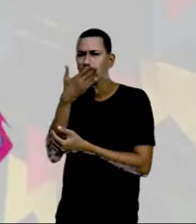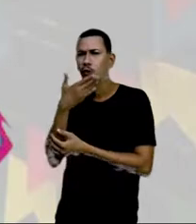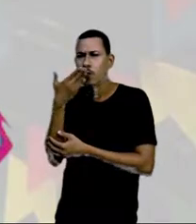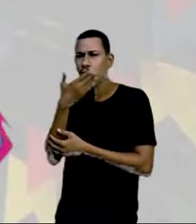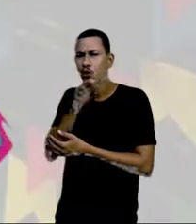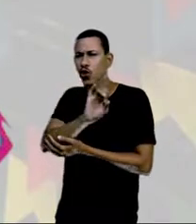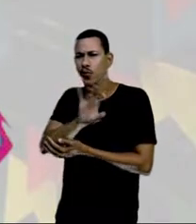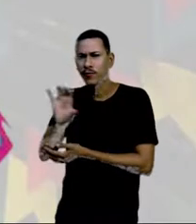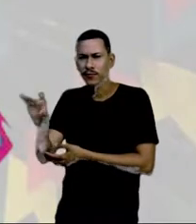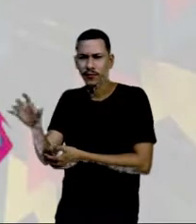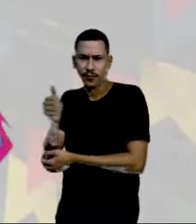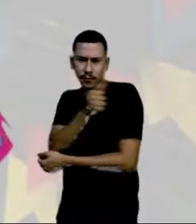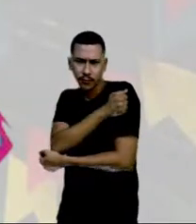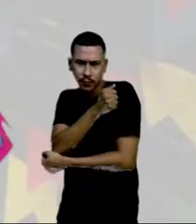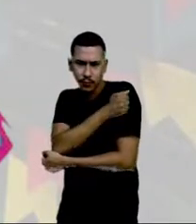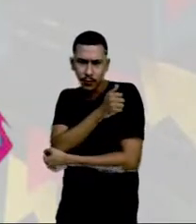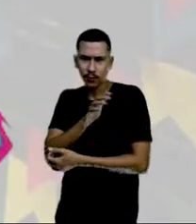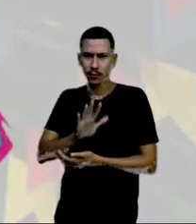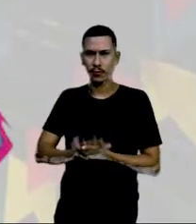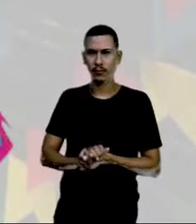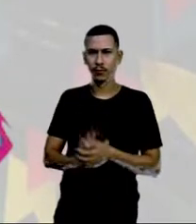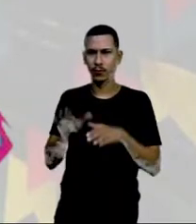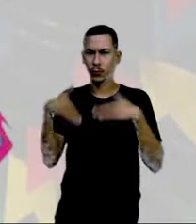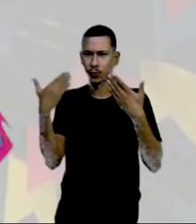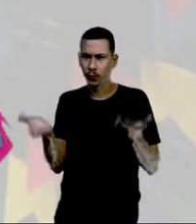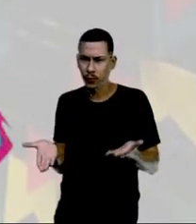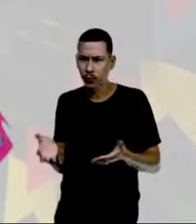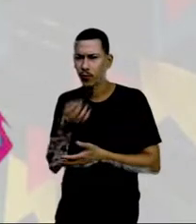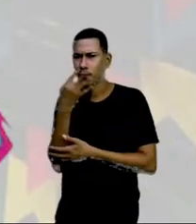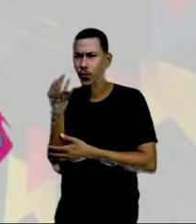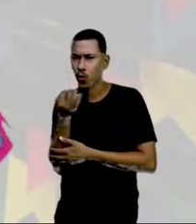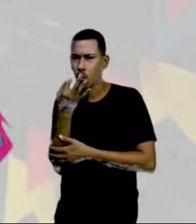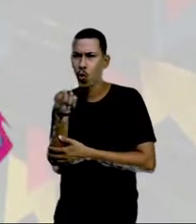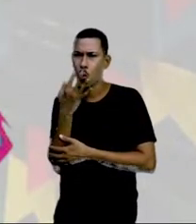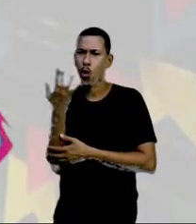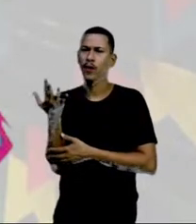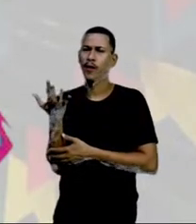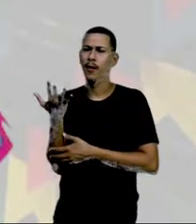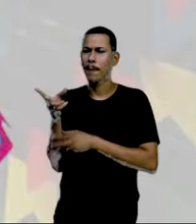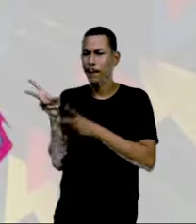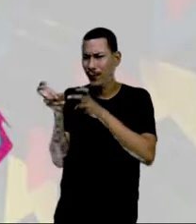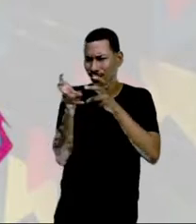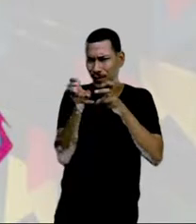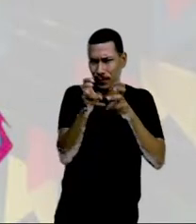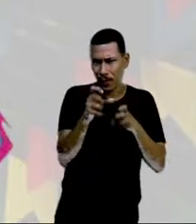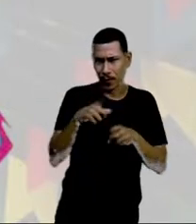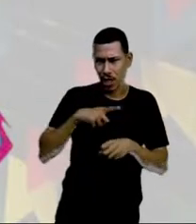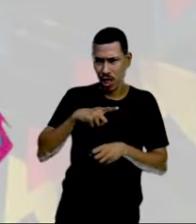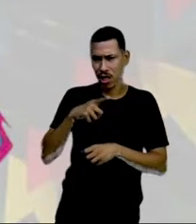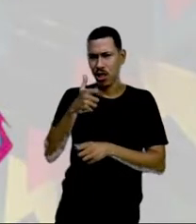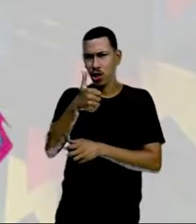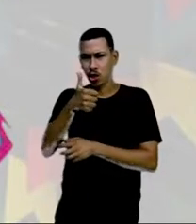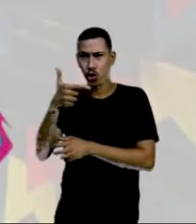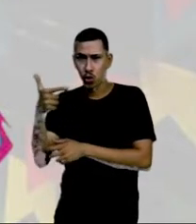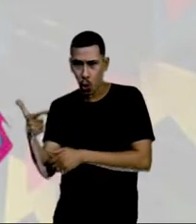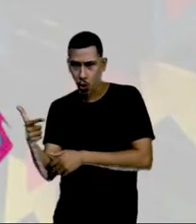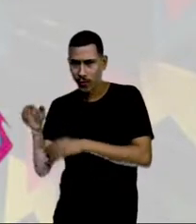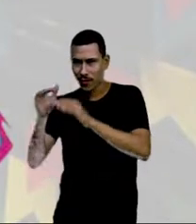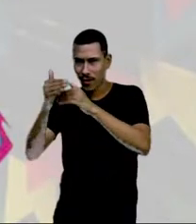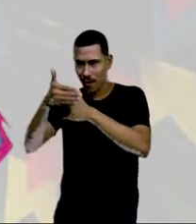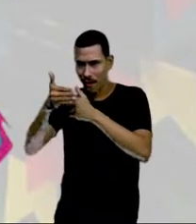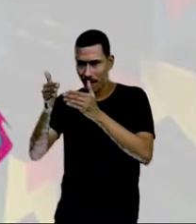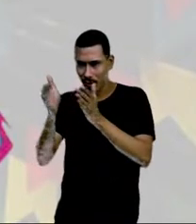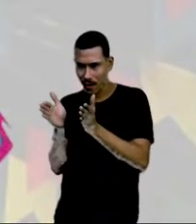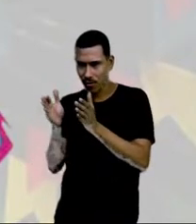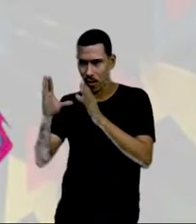cada um dos alunos. Quando a gente contar aqui, a gente percebe que tem 12 caixinhas menores.